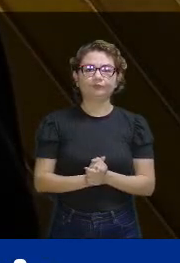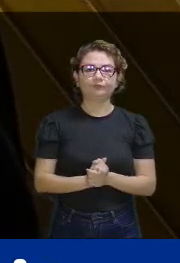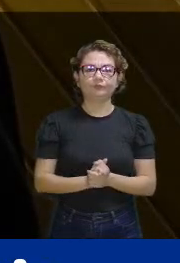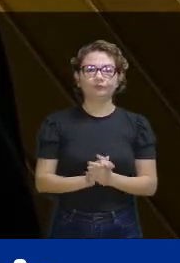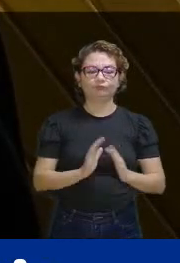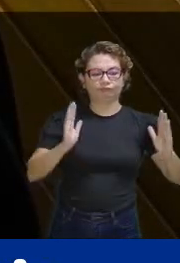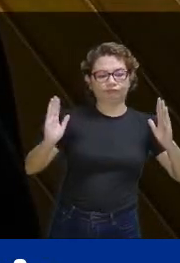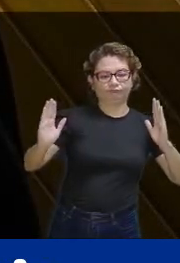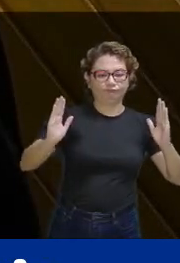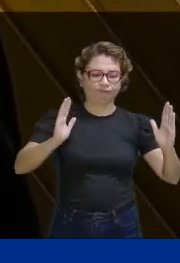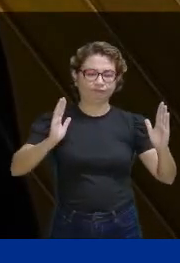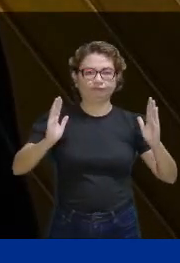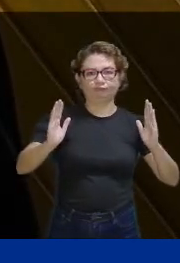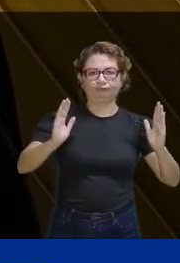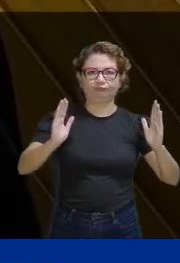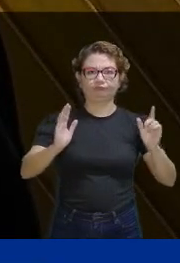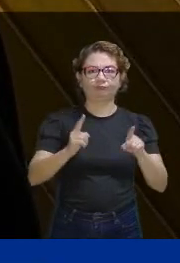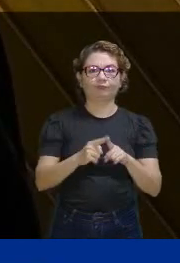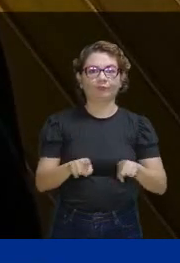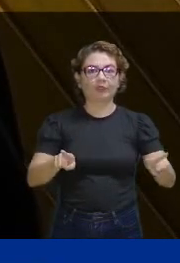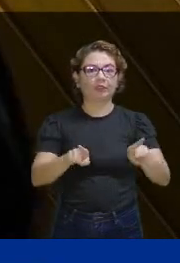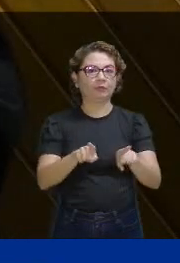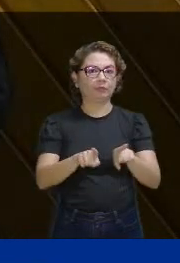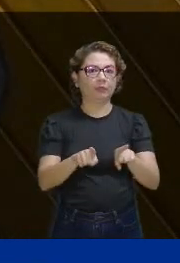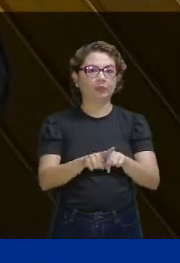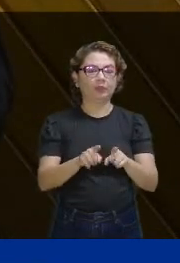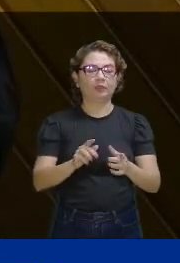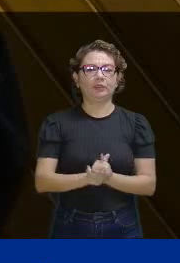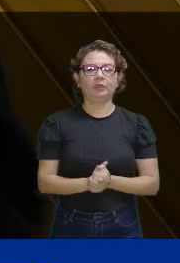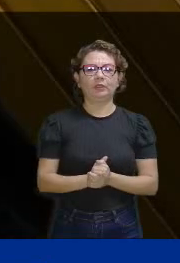ao aspecto sancionador, pois também assume